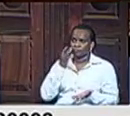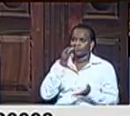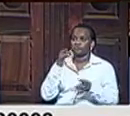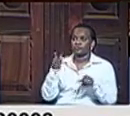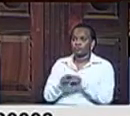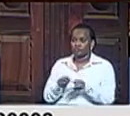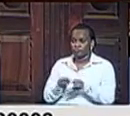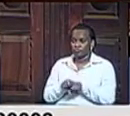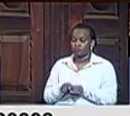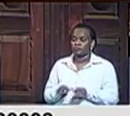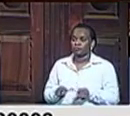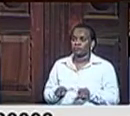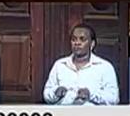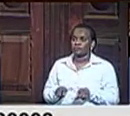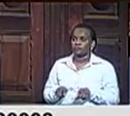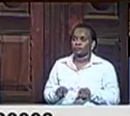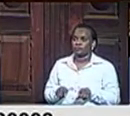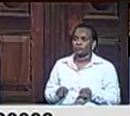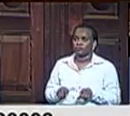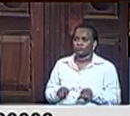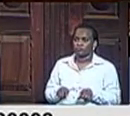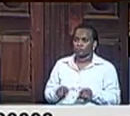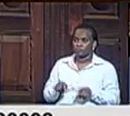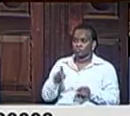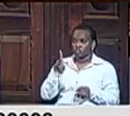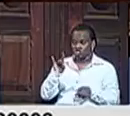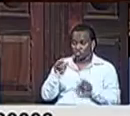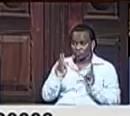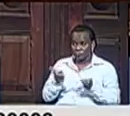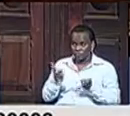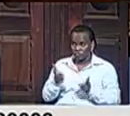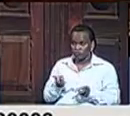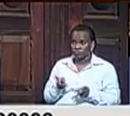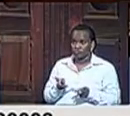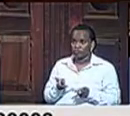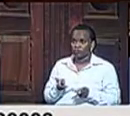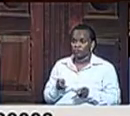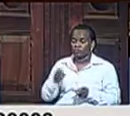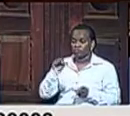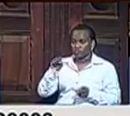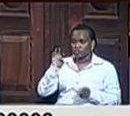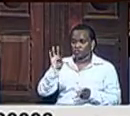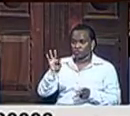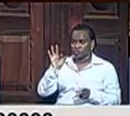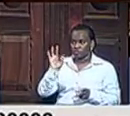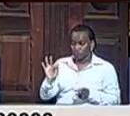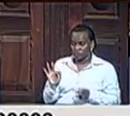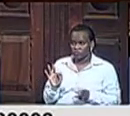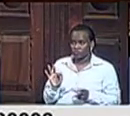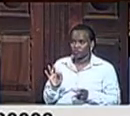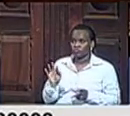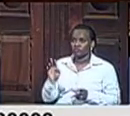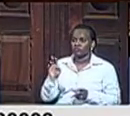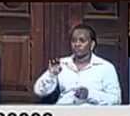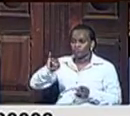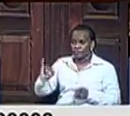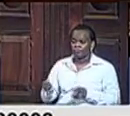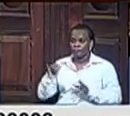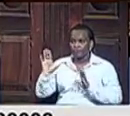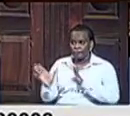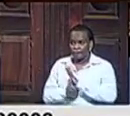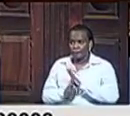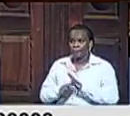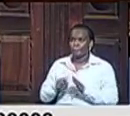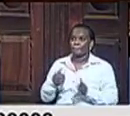mesma maneira que, naquele dia, o STF usurpa